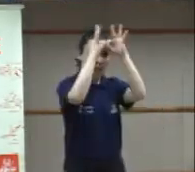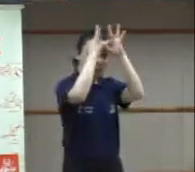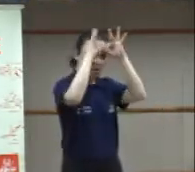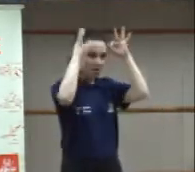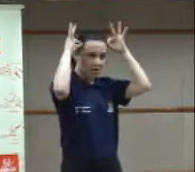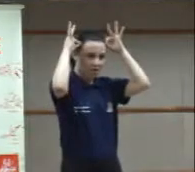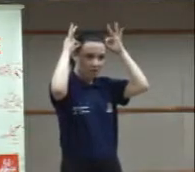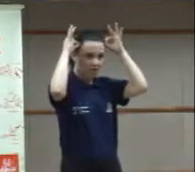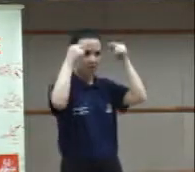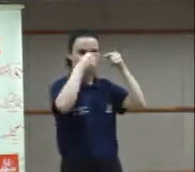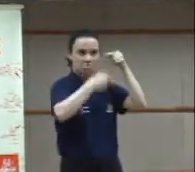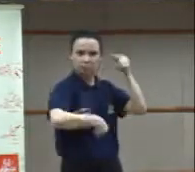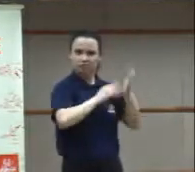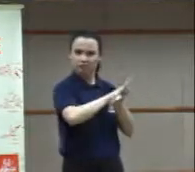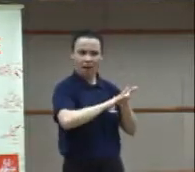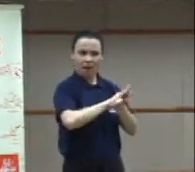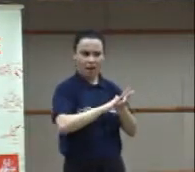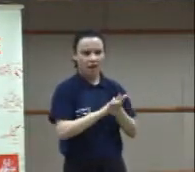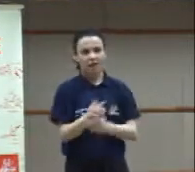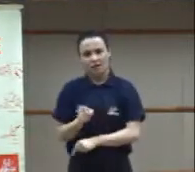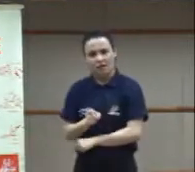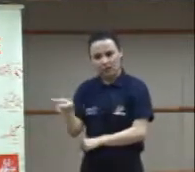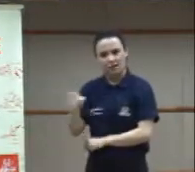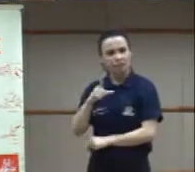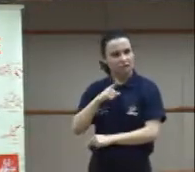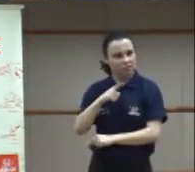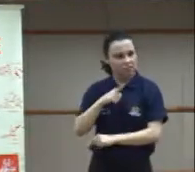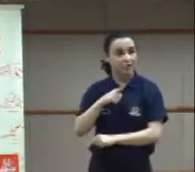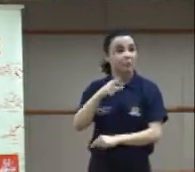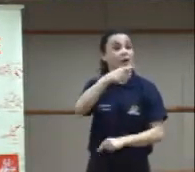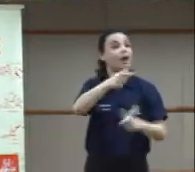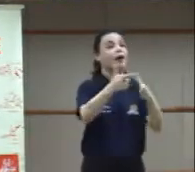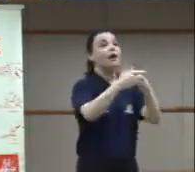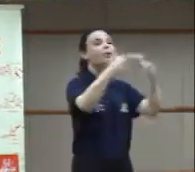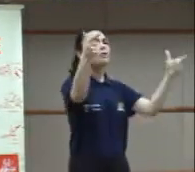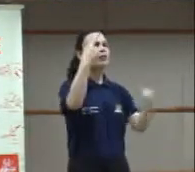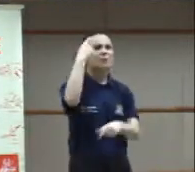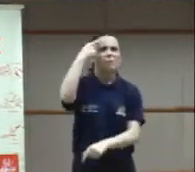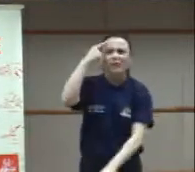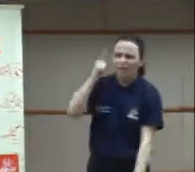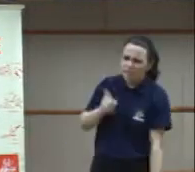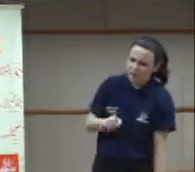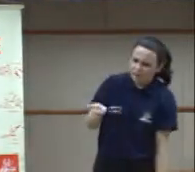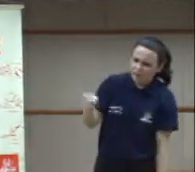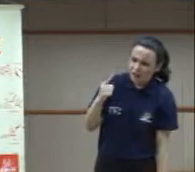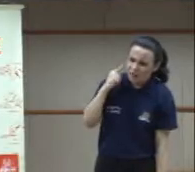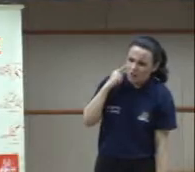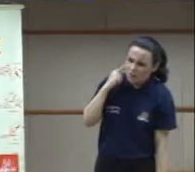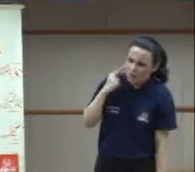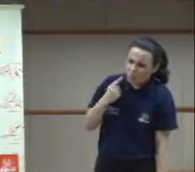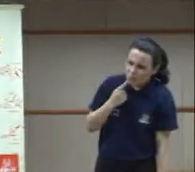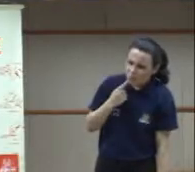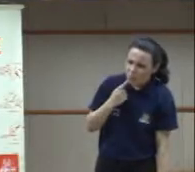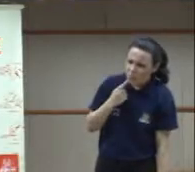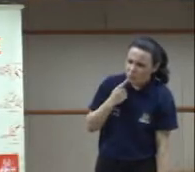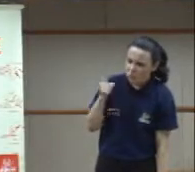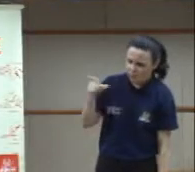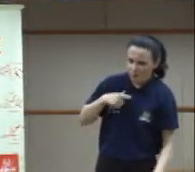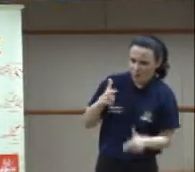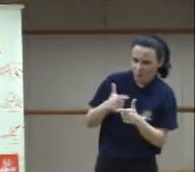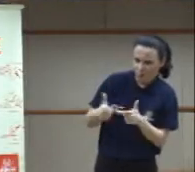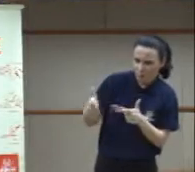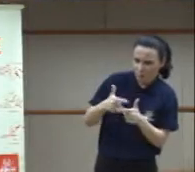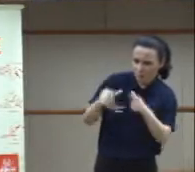uma informação preciosíssima, porque a maioria não sabe disso. Pensa que a pessoa surda é menos inteligente, assim